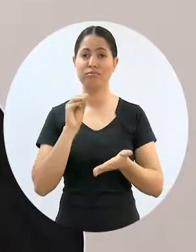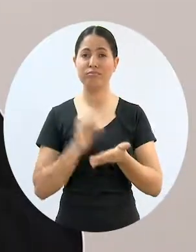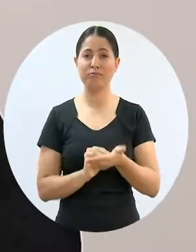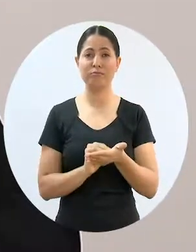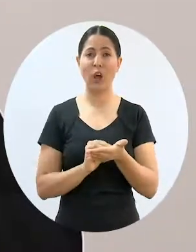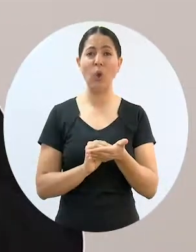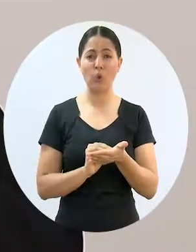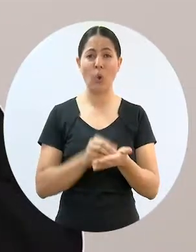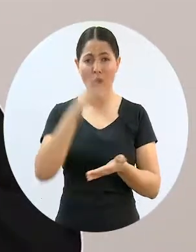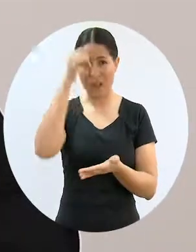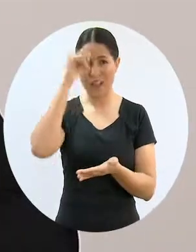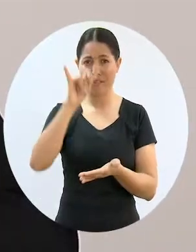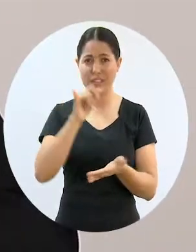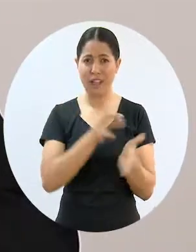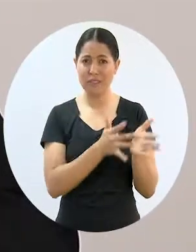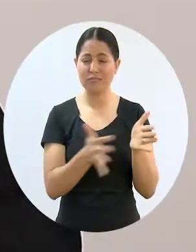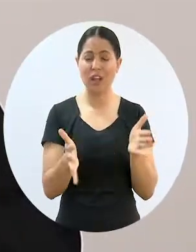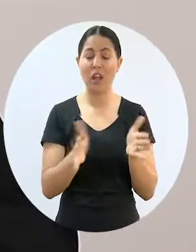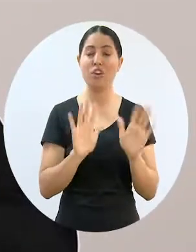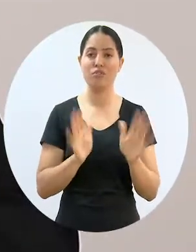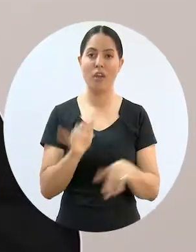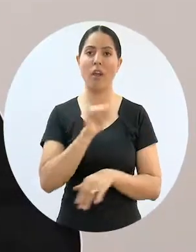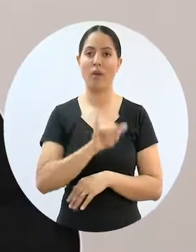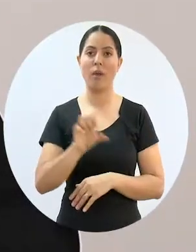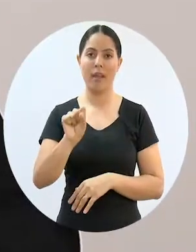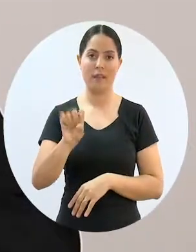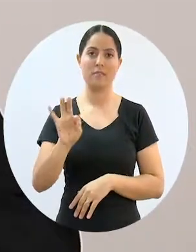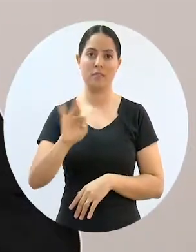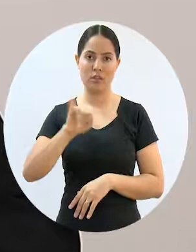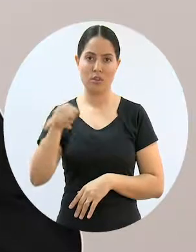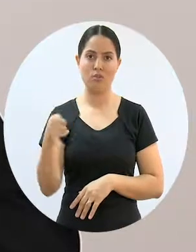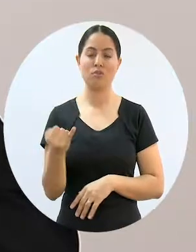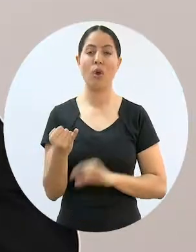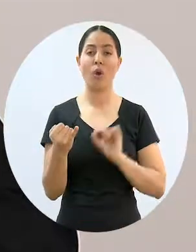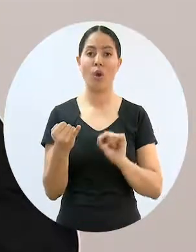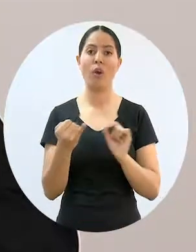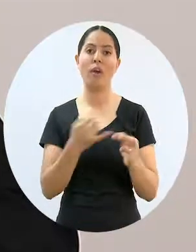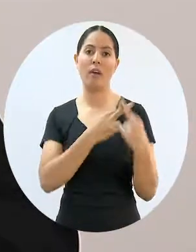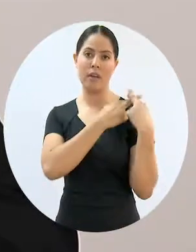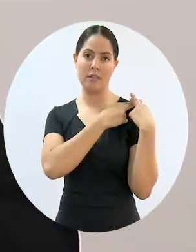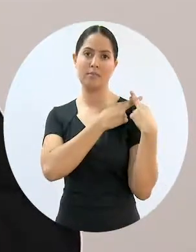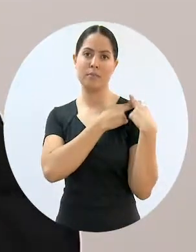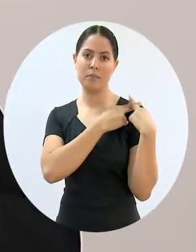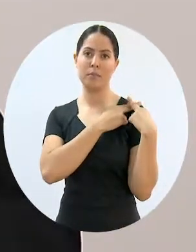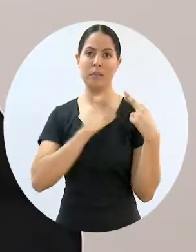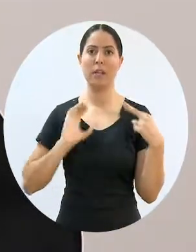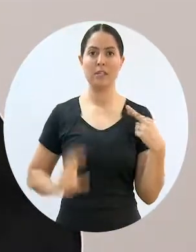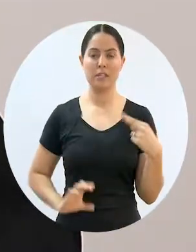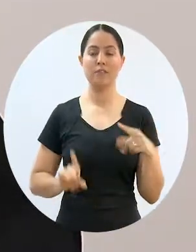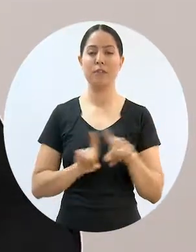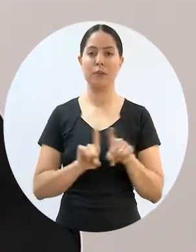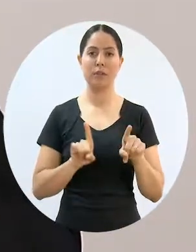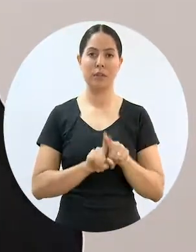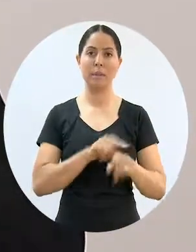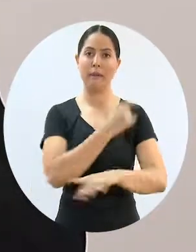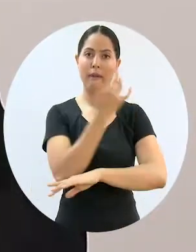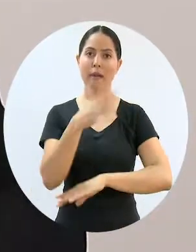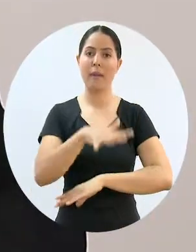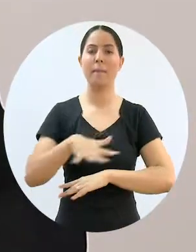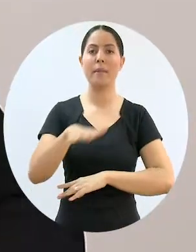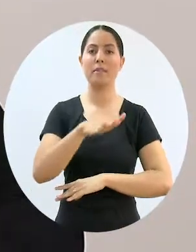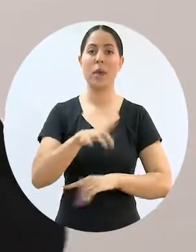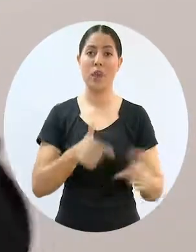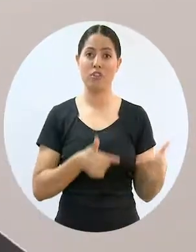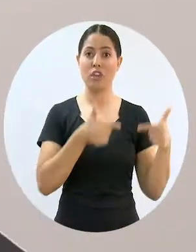no desenvolvimento da sua atividade. O STJ fala que a responsabilidade civil ambiental ela é de quem